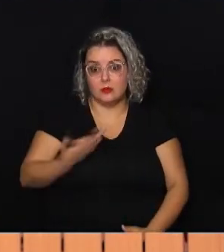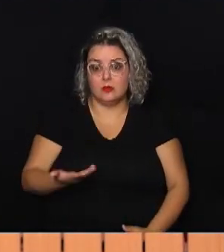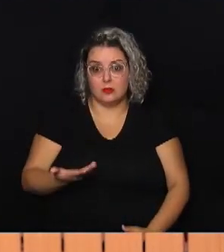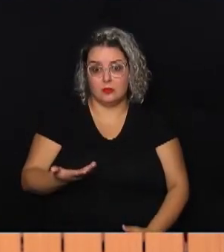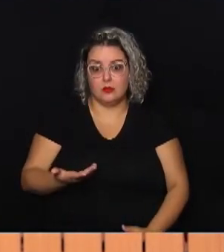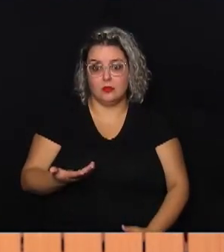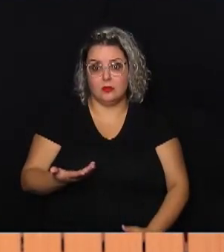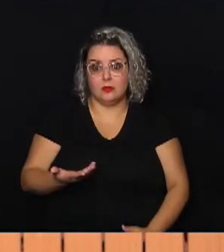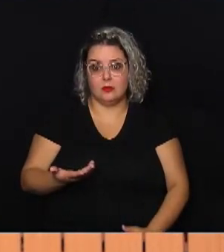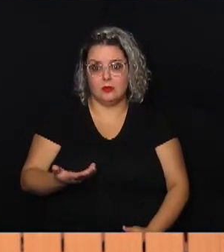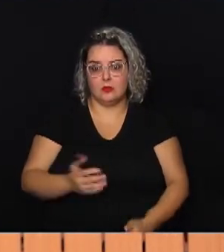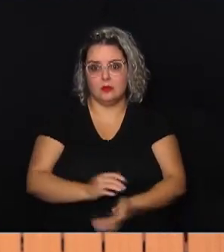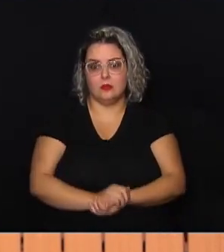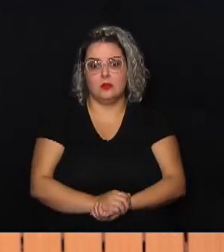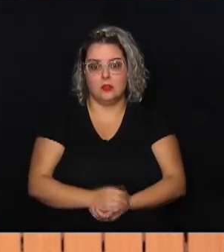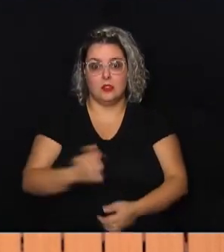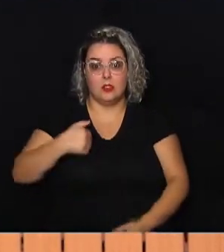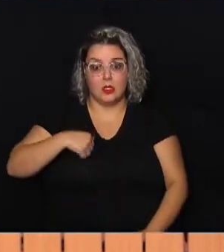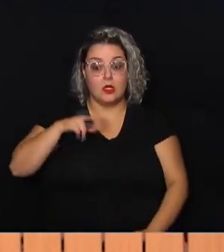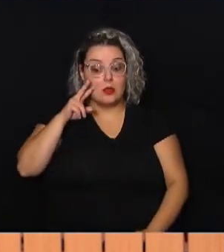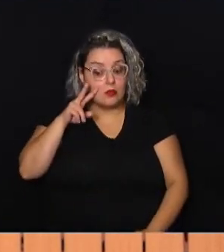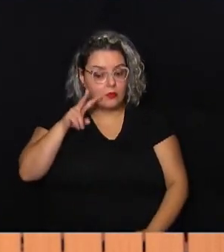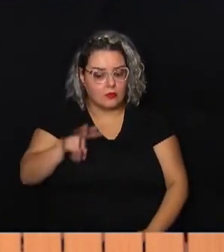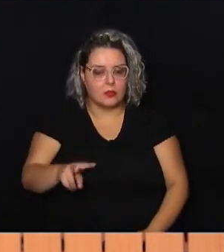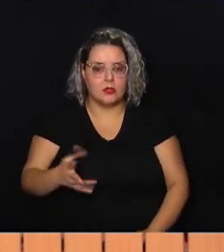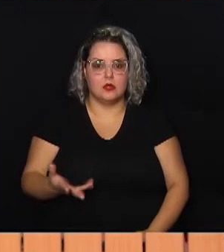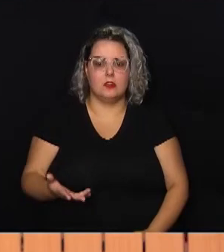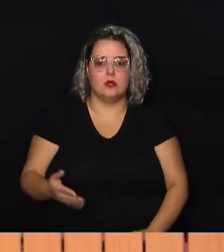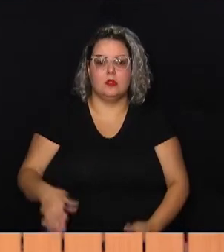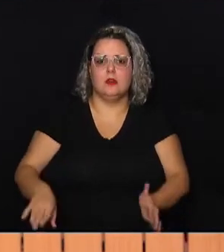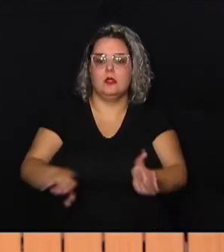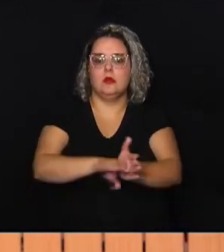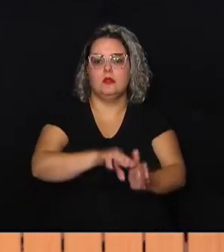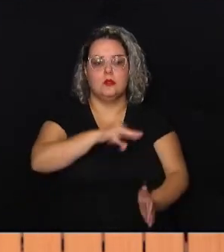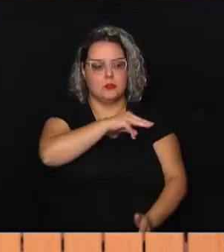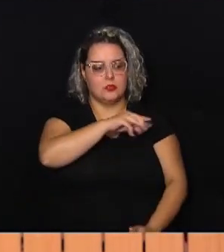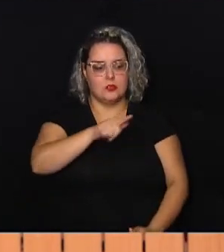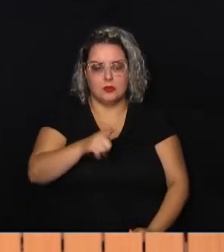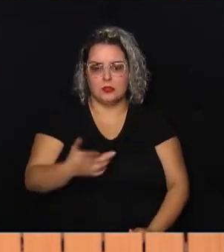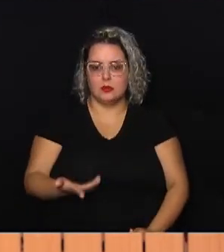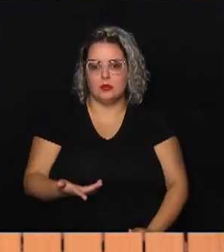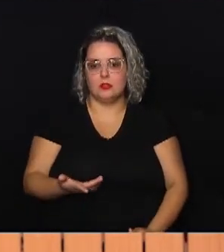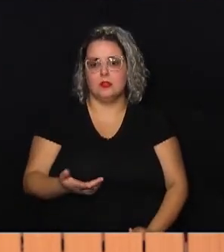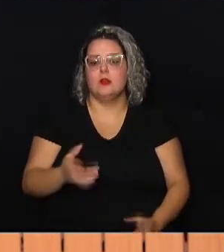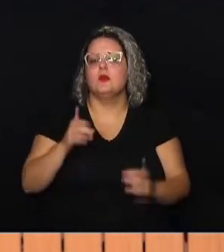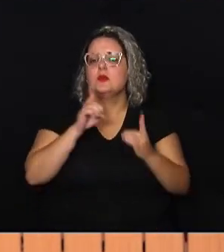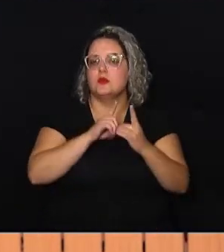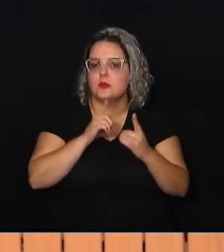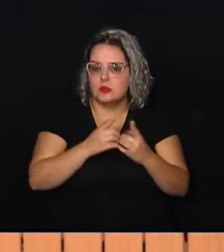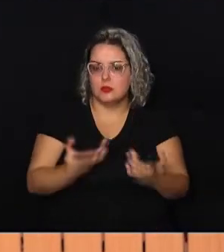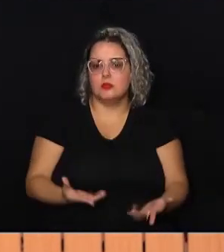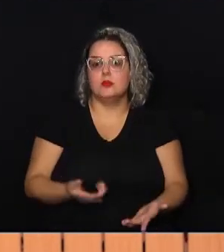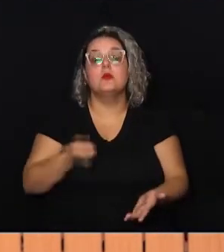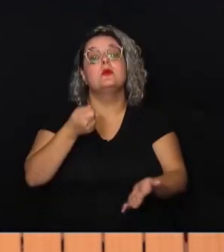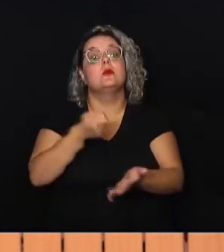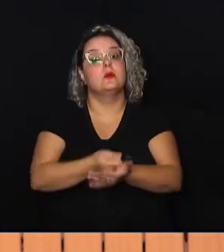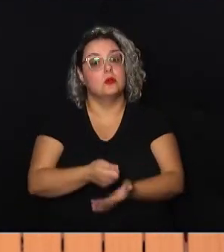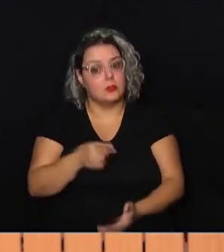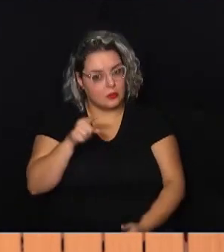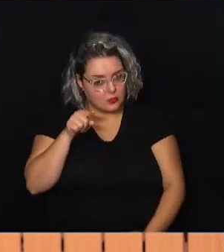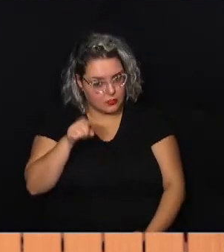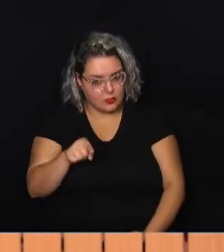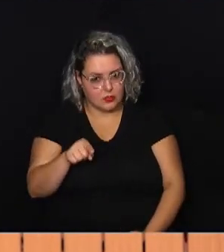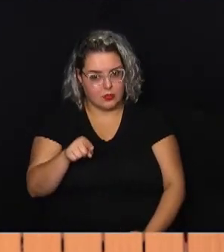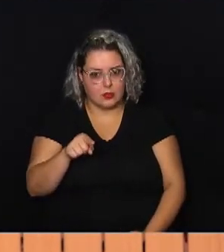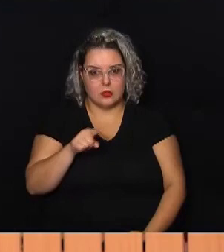sou testemunha ocular disso. Ela chegou no Mário Gatti, ela foi atendida, eu garanto para você que ela